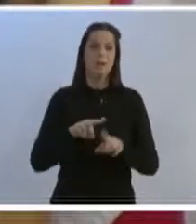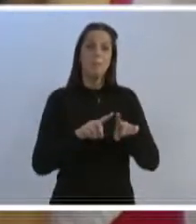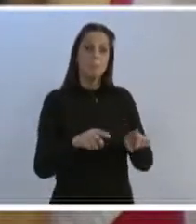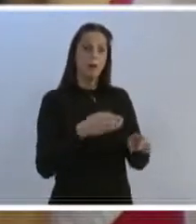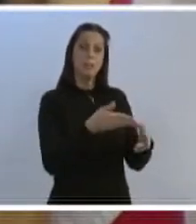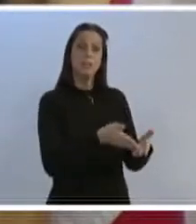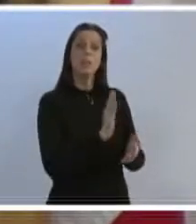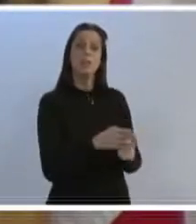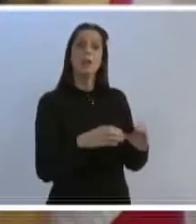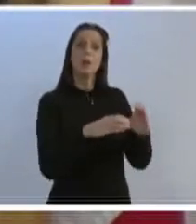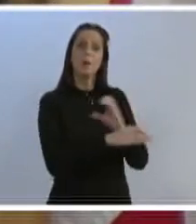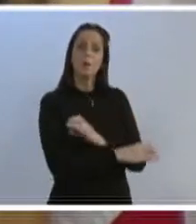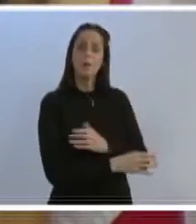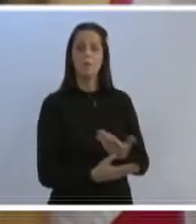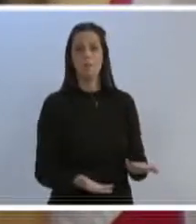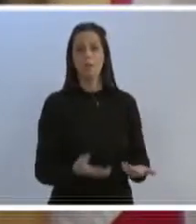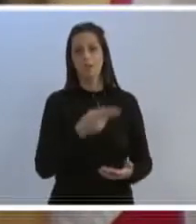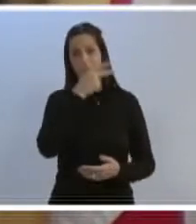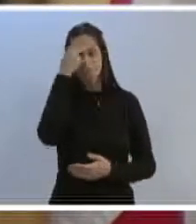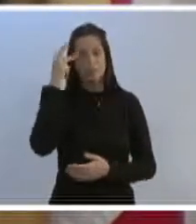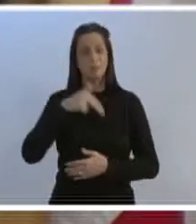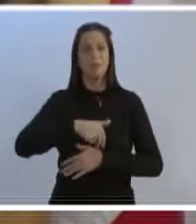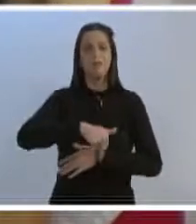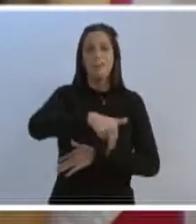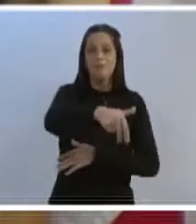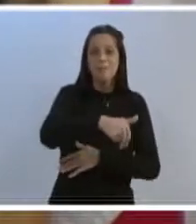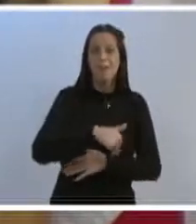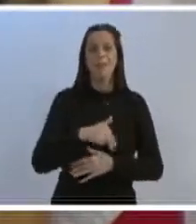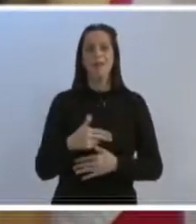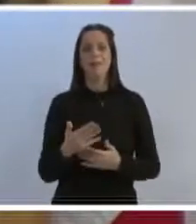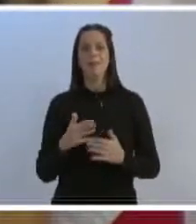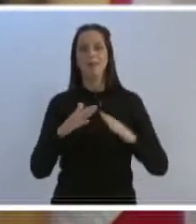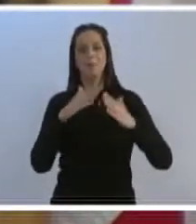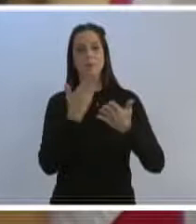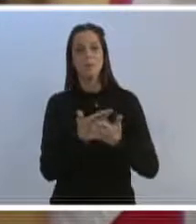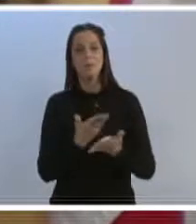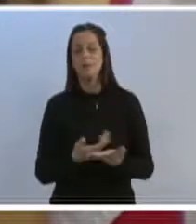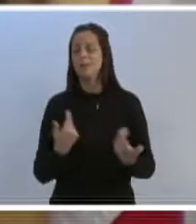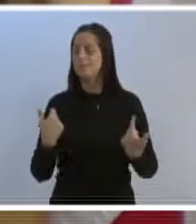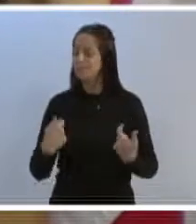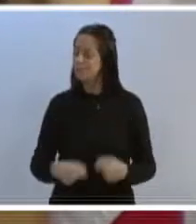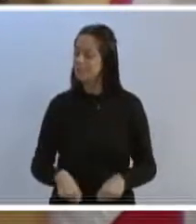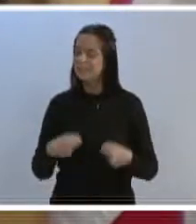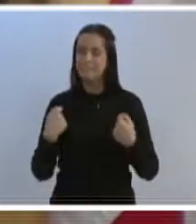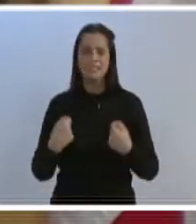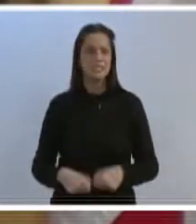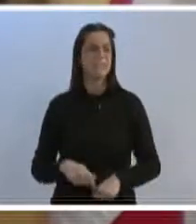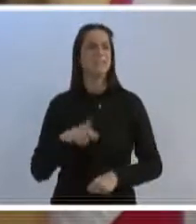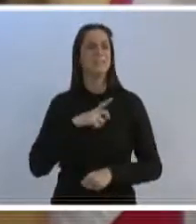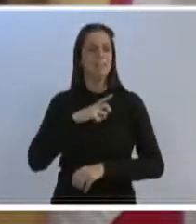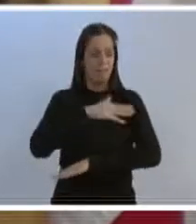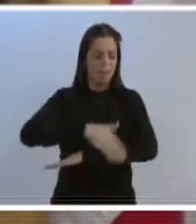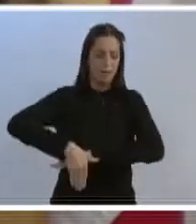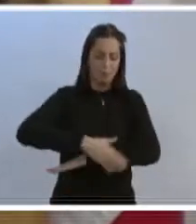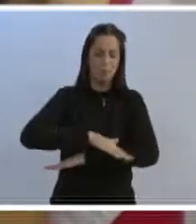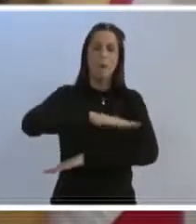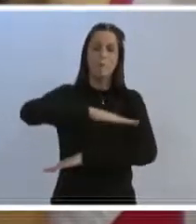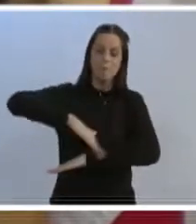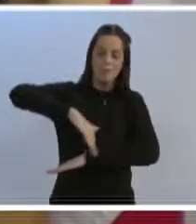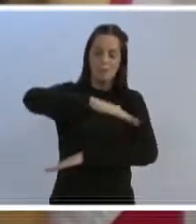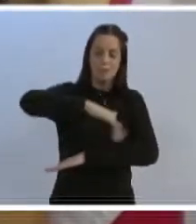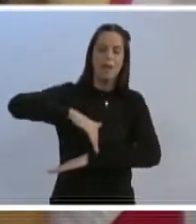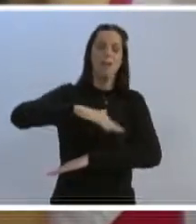pessoas que fazem travessia para a escola etc precisamos que ela seja sinalizada ela